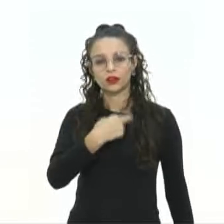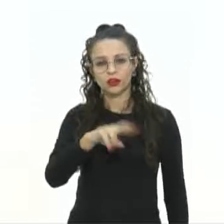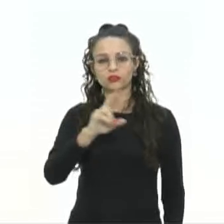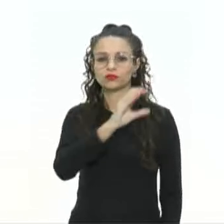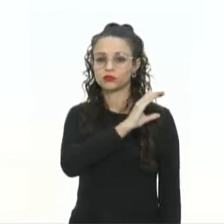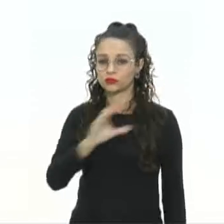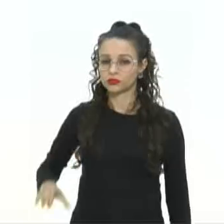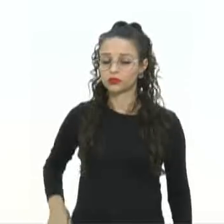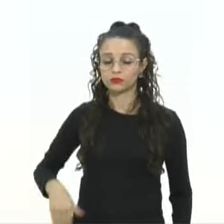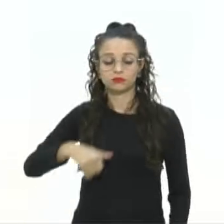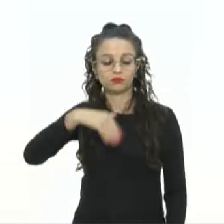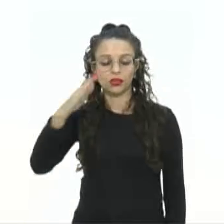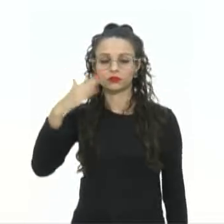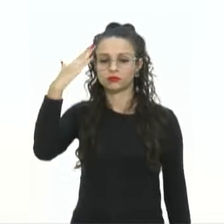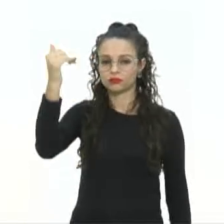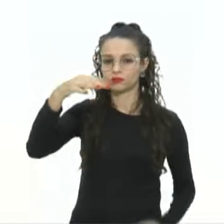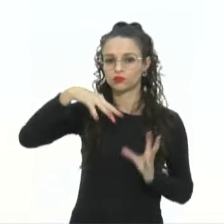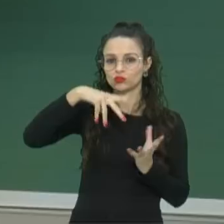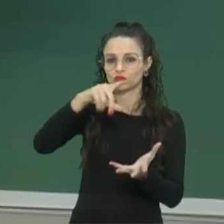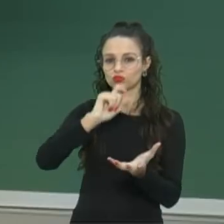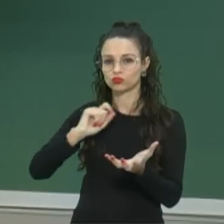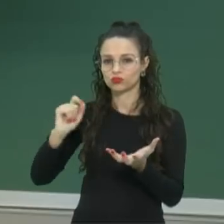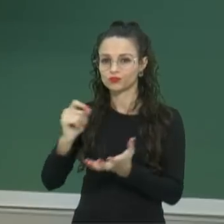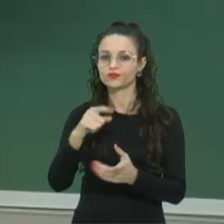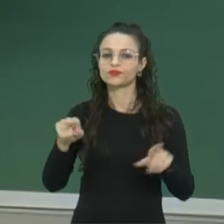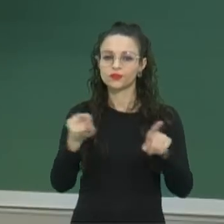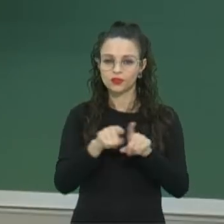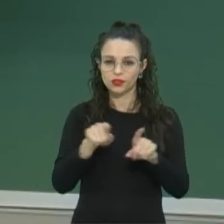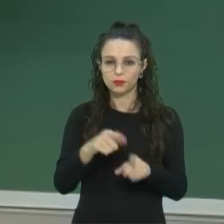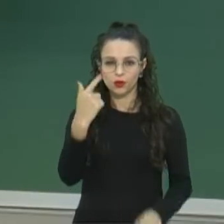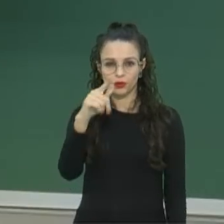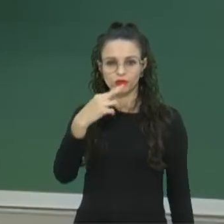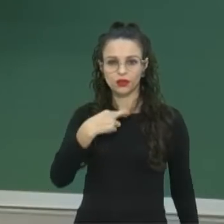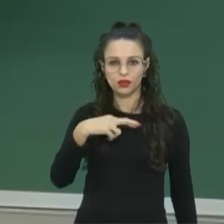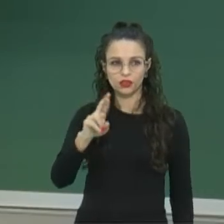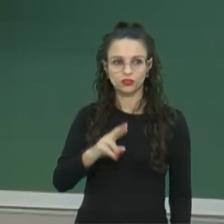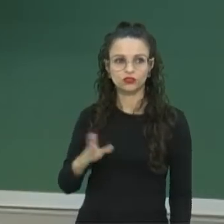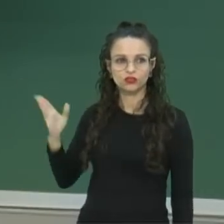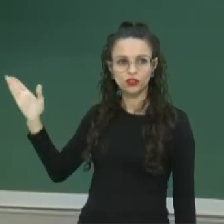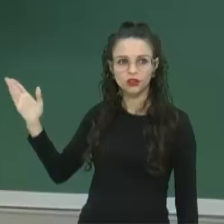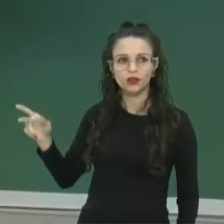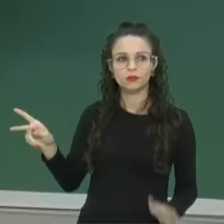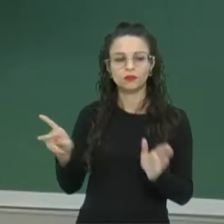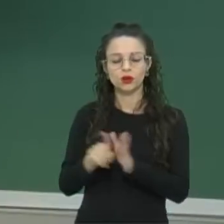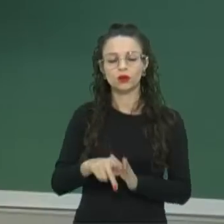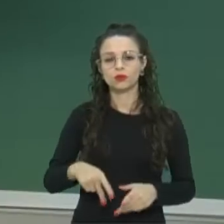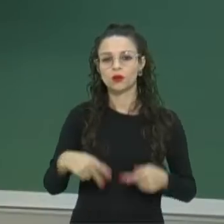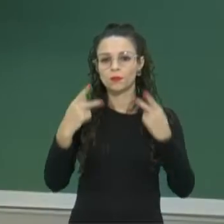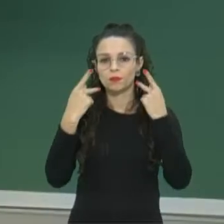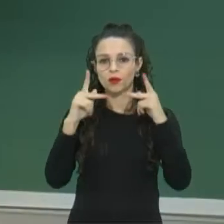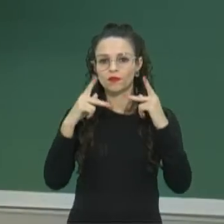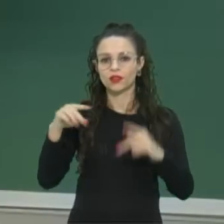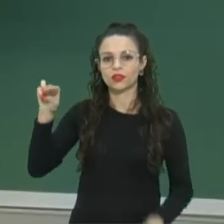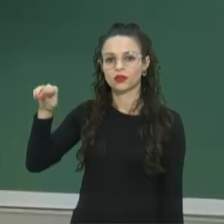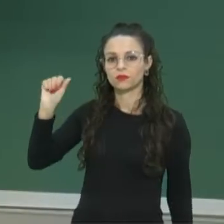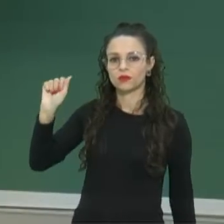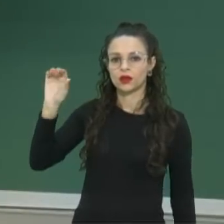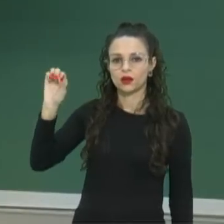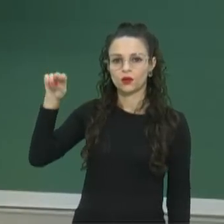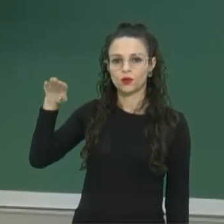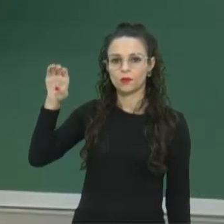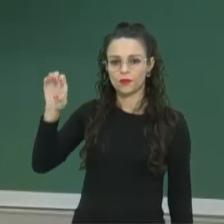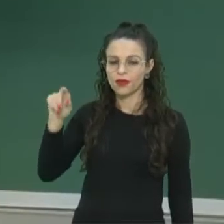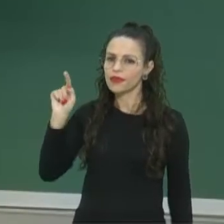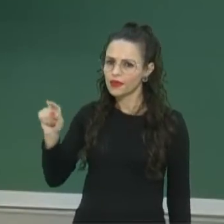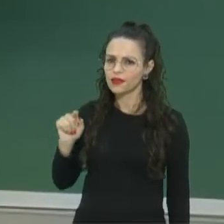do mundo. Né? Outra grande religião do mundo é o do profeta Maomé. Na primeira parte de sua vida, Maomé foi